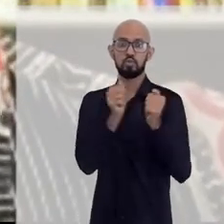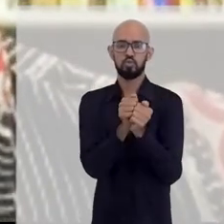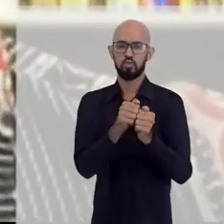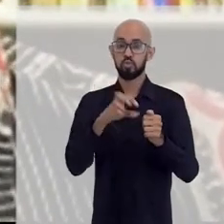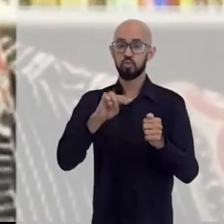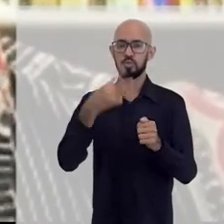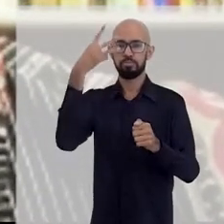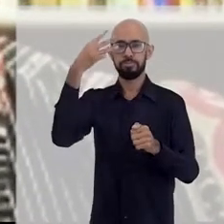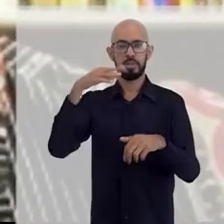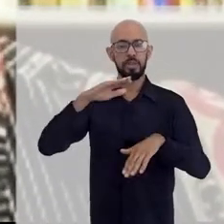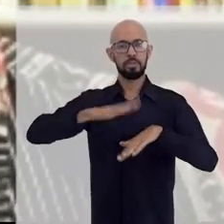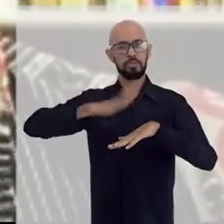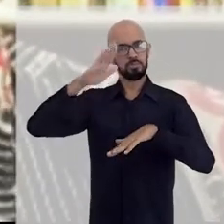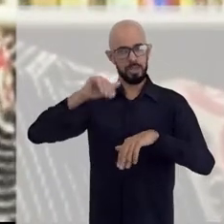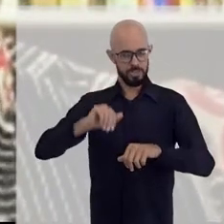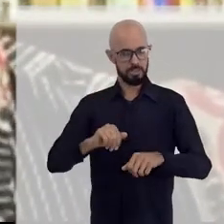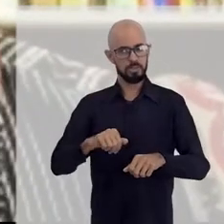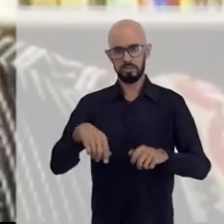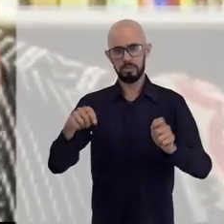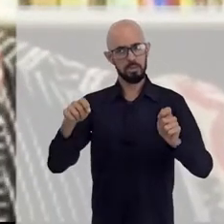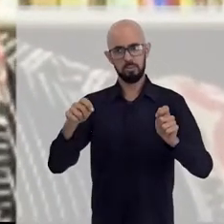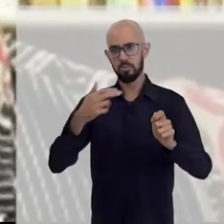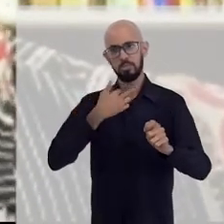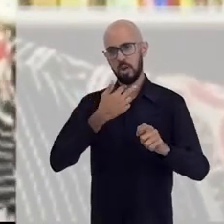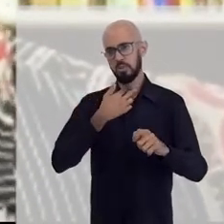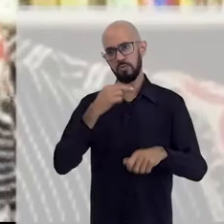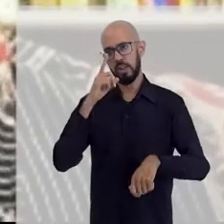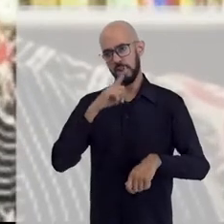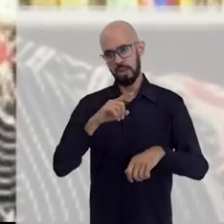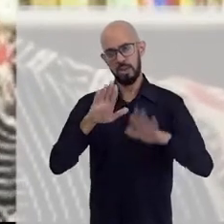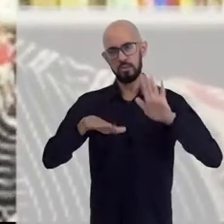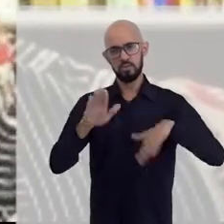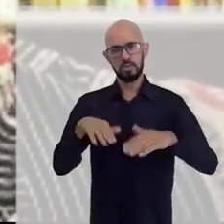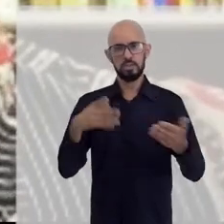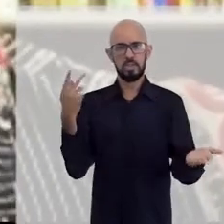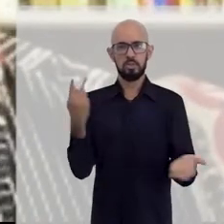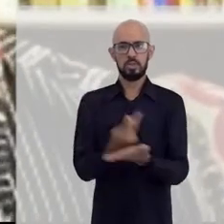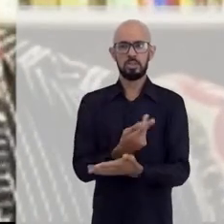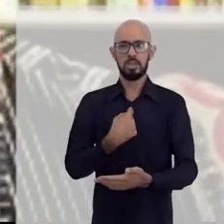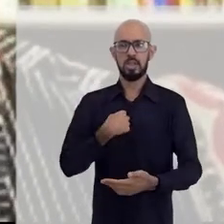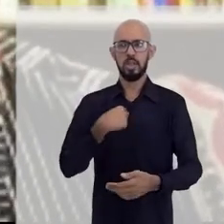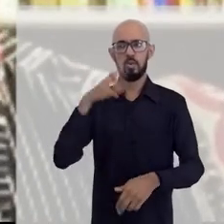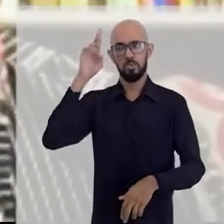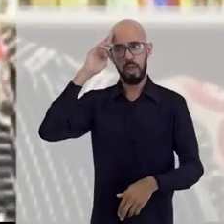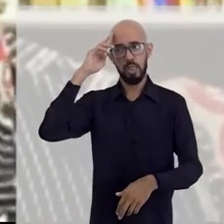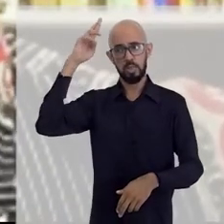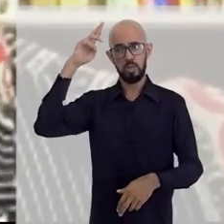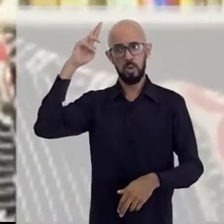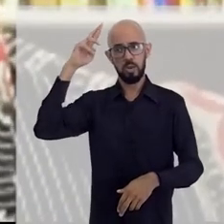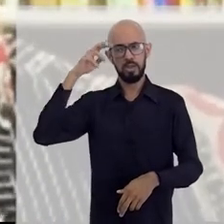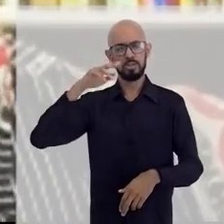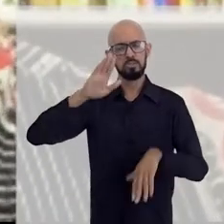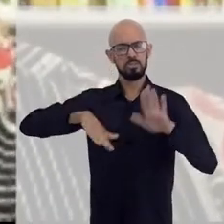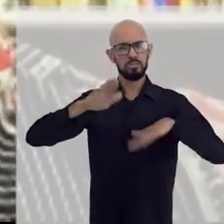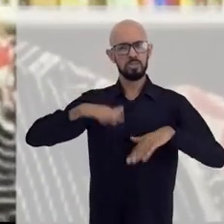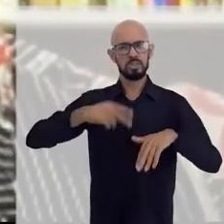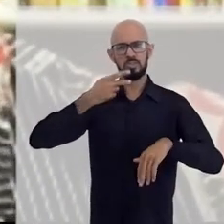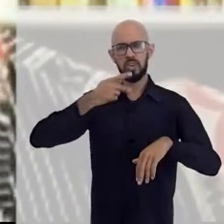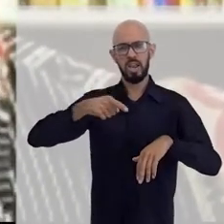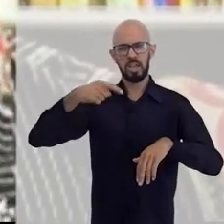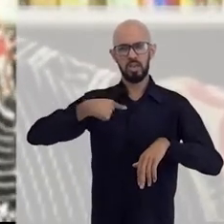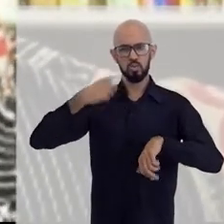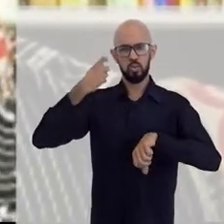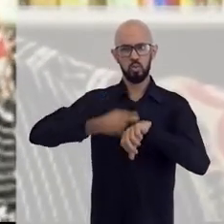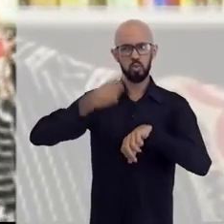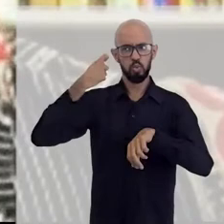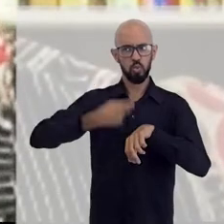precisa, não pode se dar o luxo de falhar, né? E aqui, muitas vezes, eu como reitora, as pessoas às vezes falam que eu sou uma pessoa muito dura, muito,